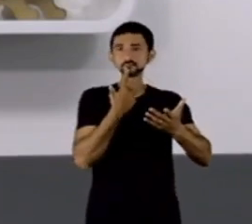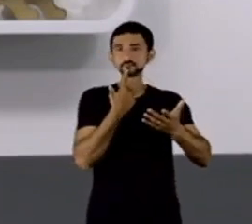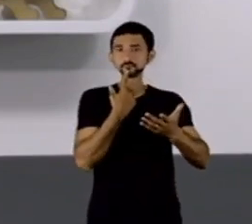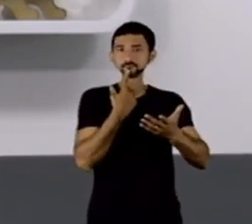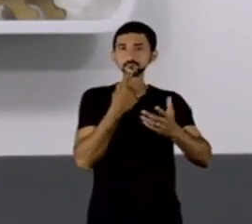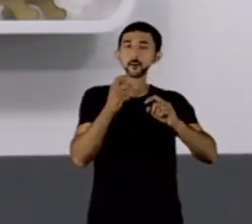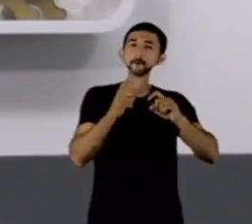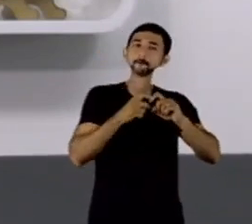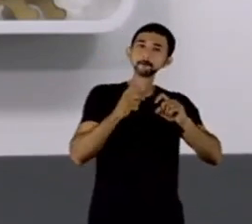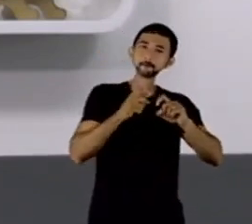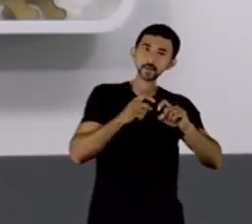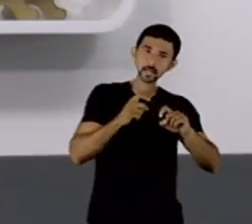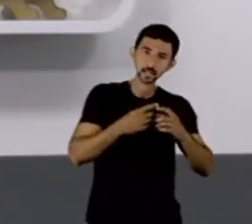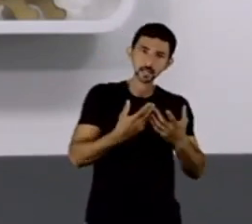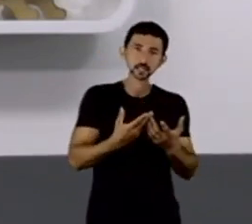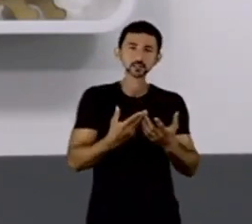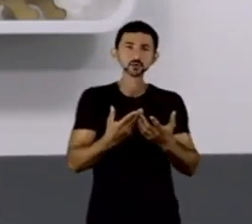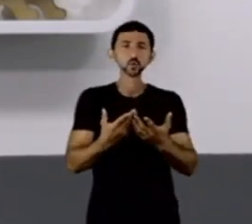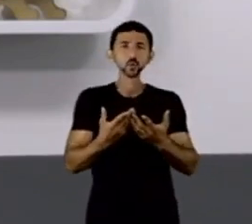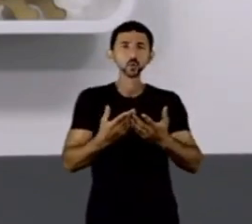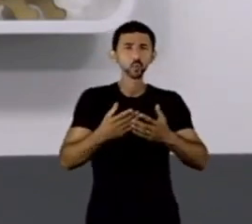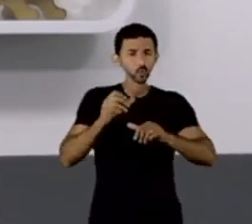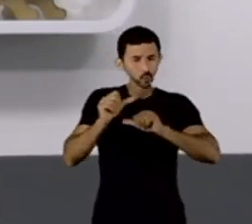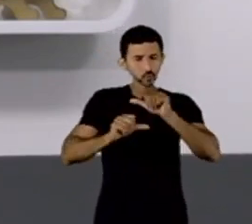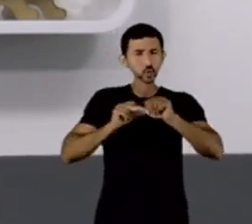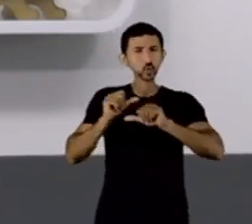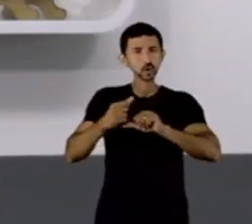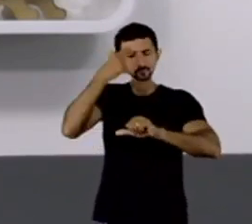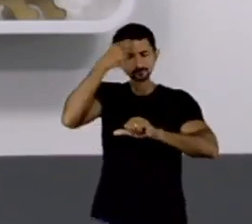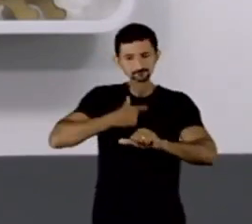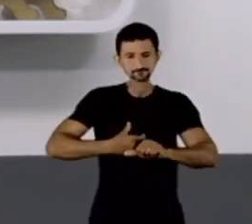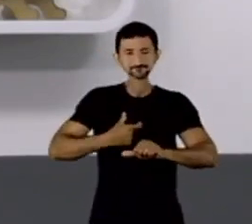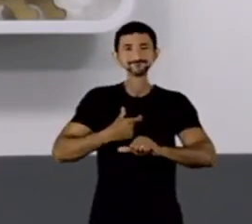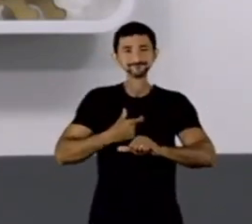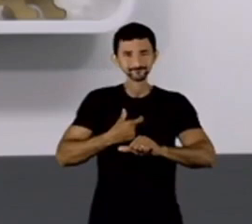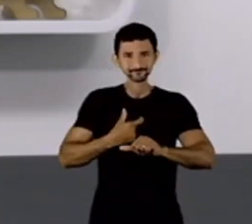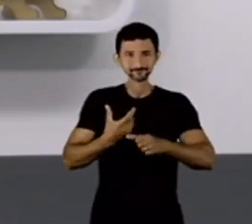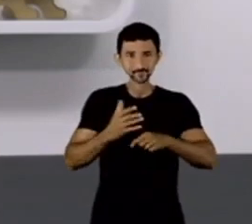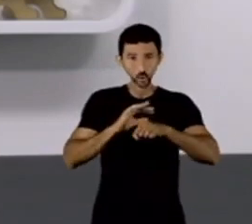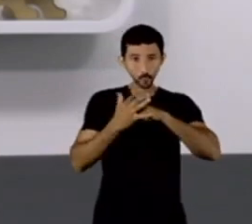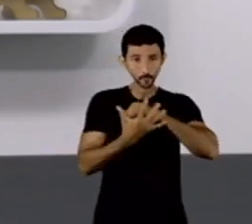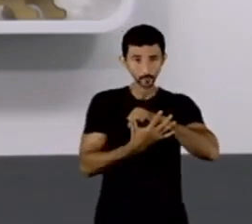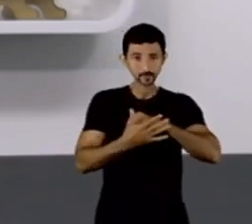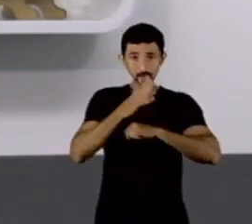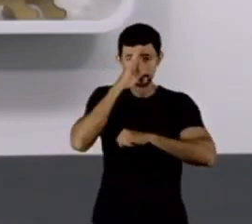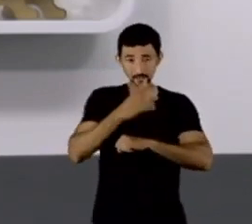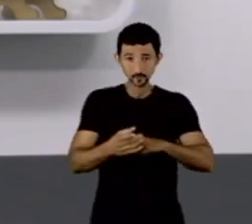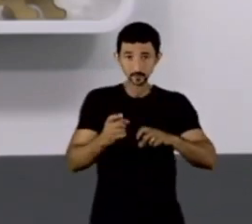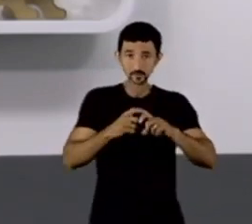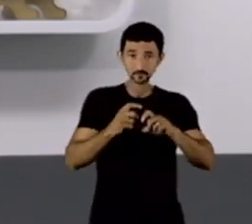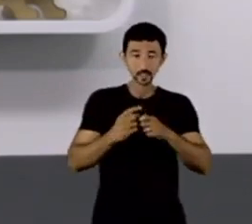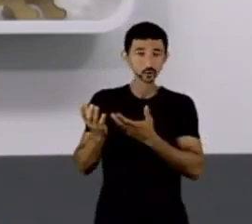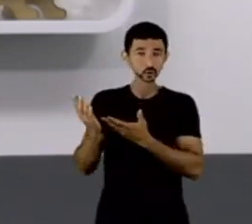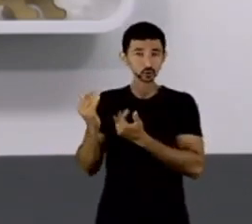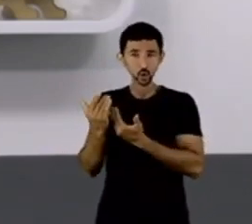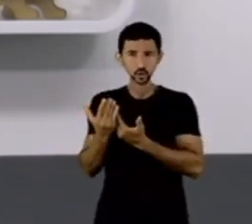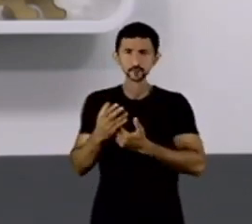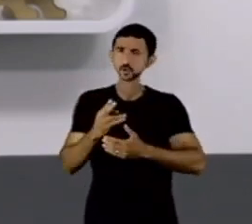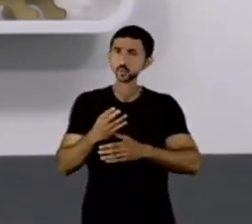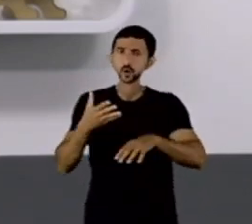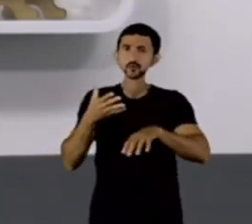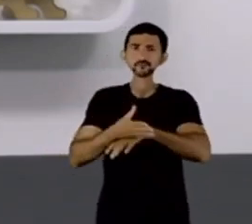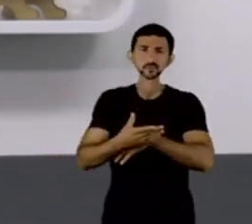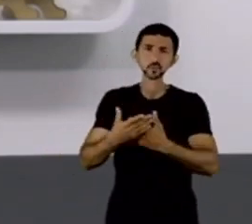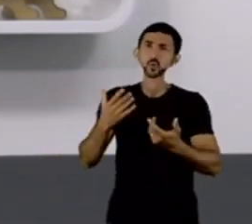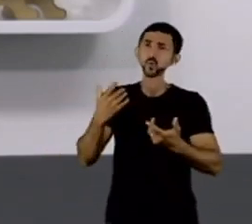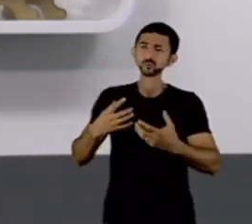os médicos, eles com certeza mudaram nesse momento de pandemia, principalmente os médicos jovens que nunca passaram por